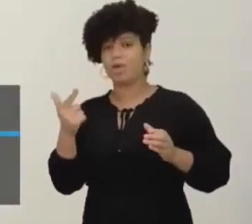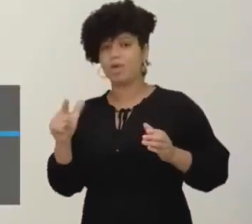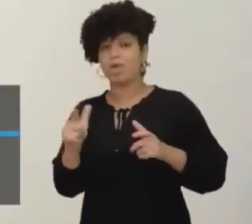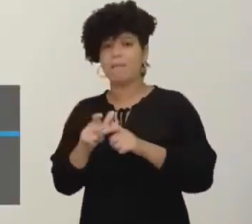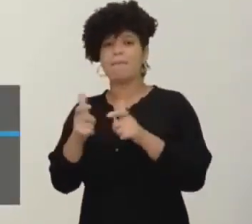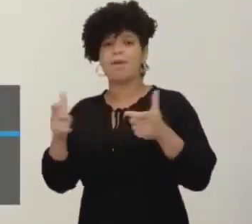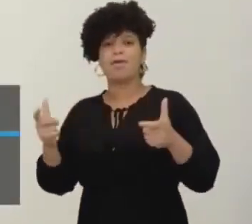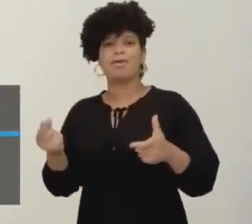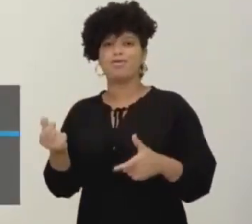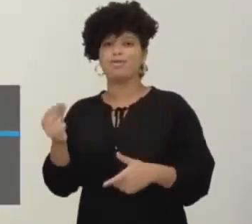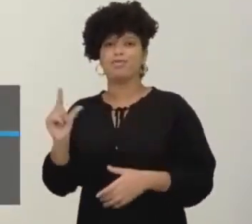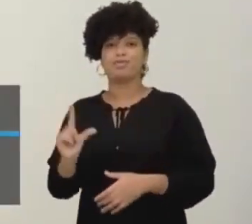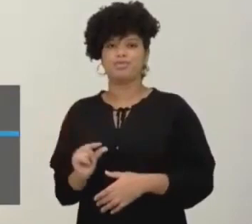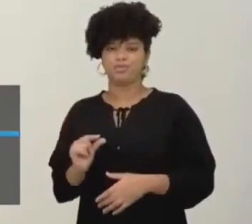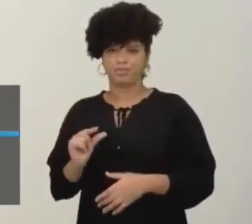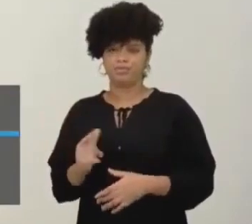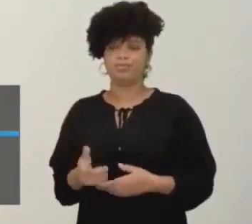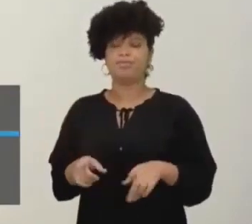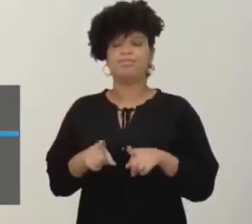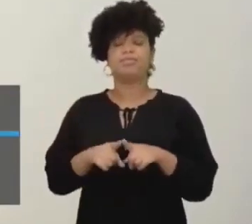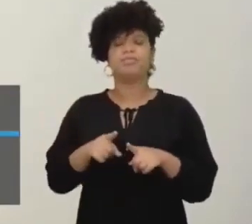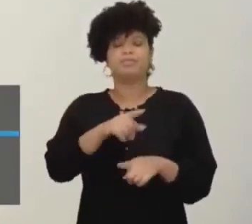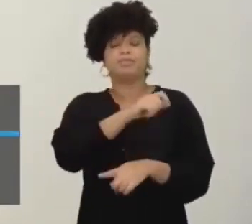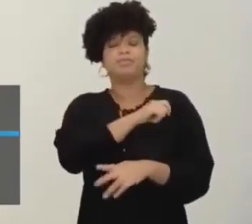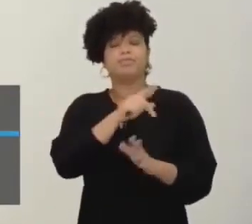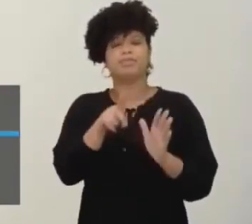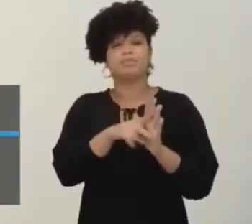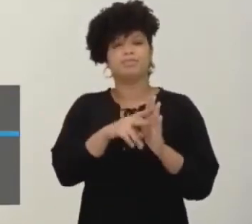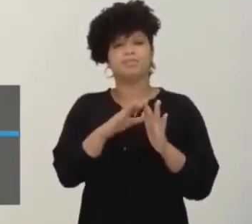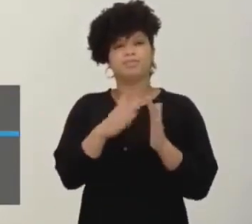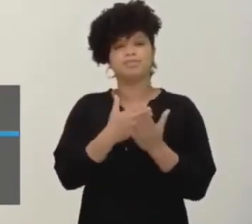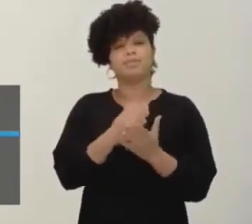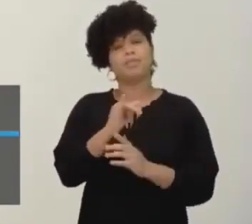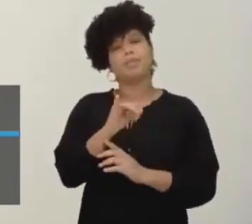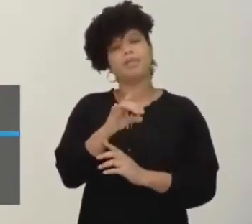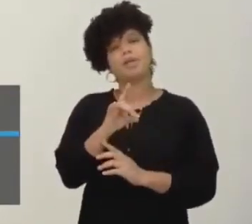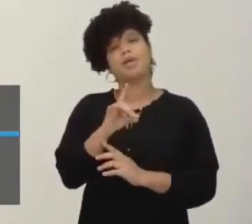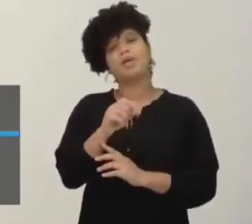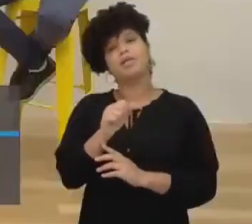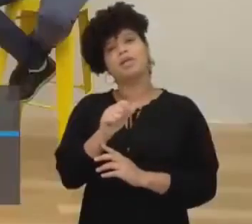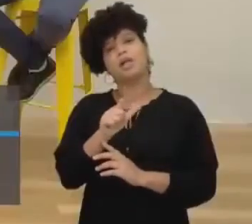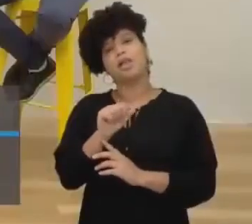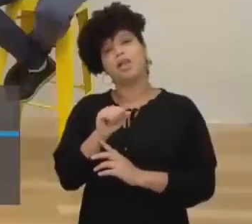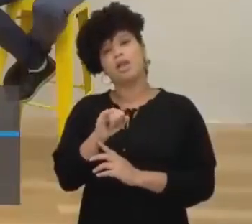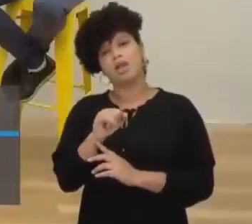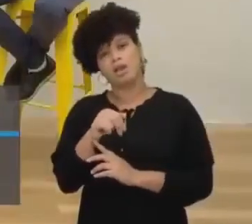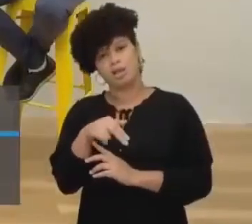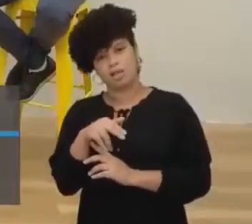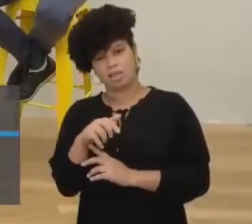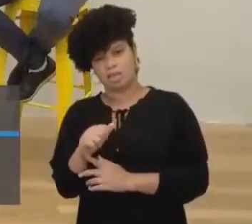Suzana aqui que também com a gente participando das aulas legal